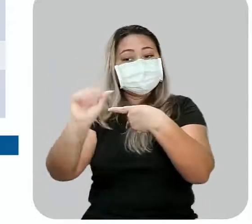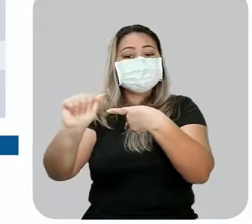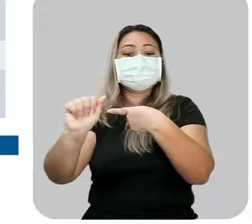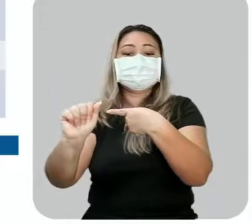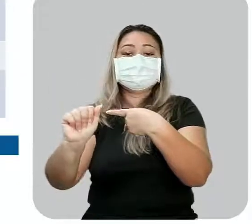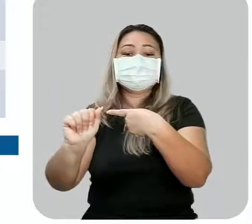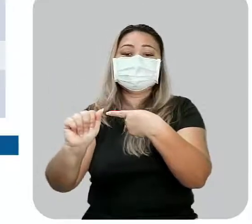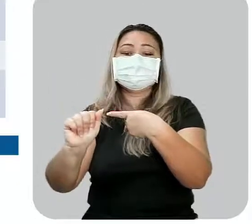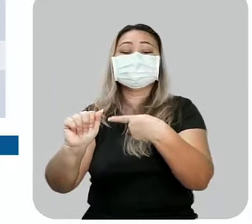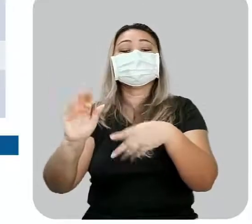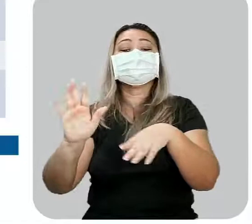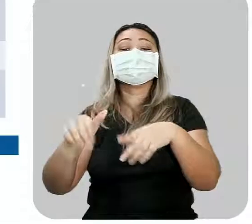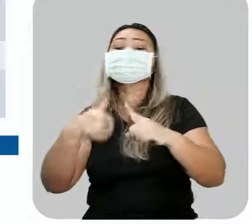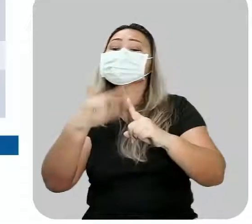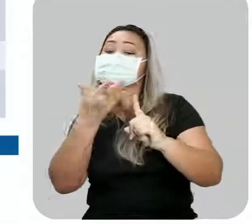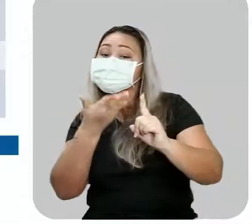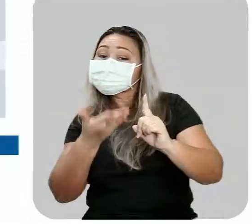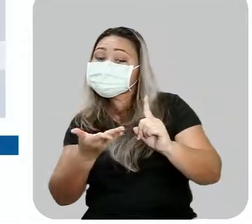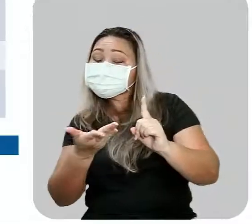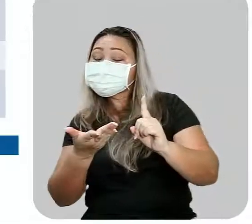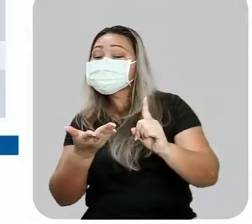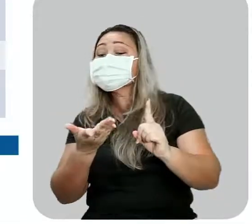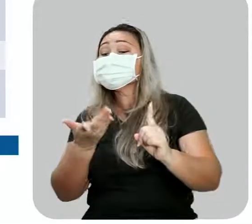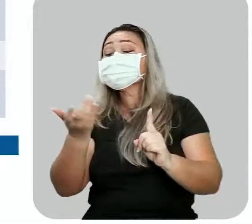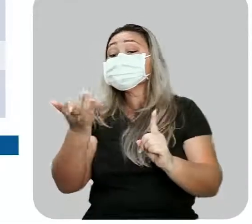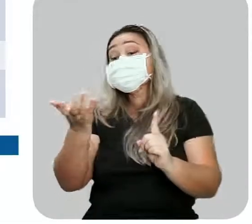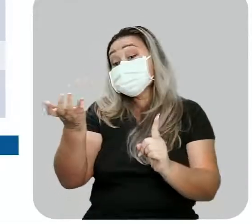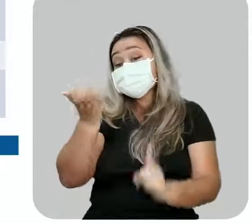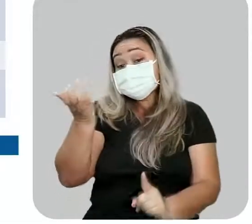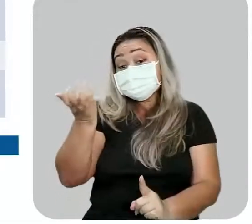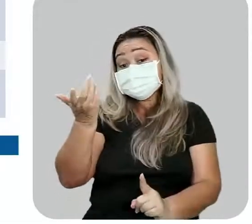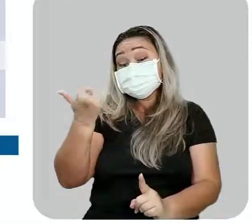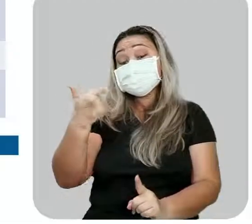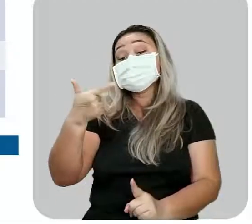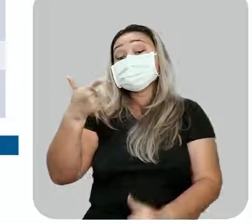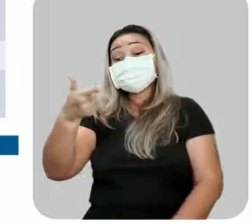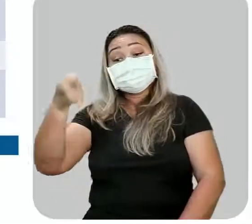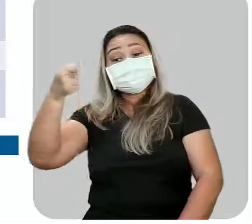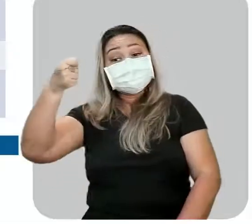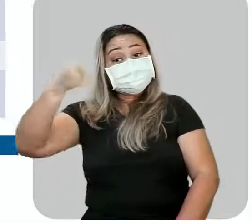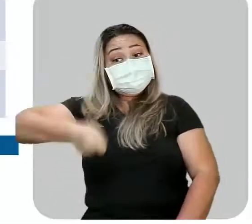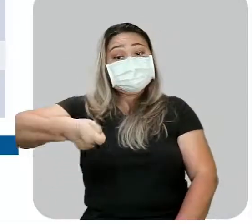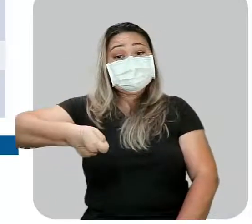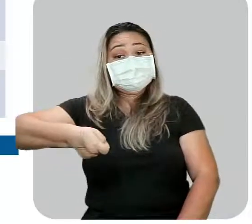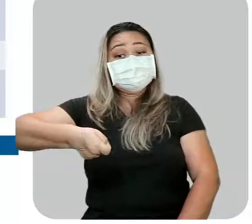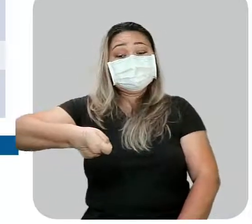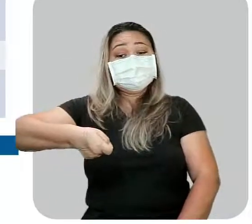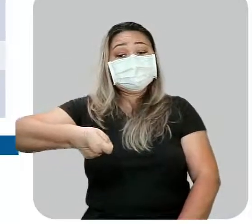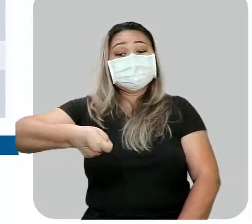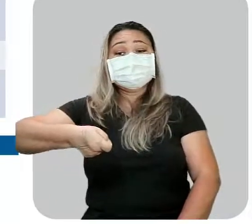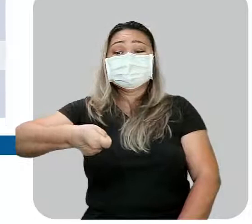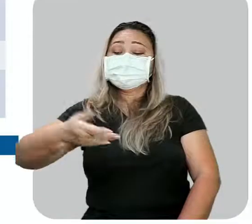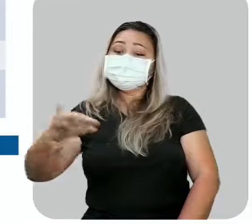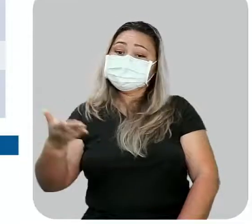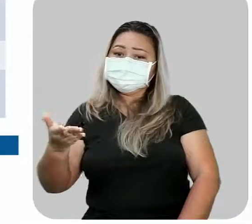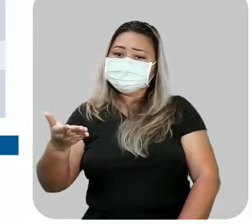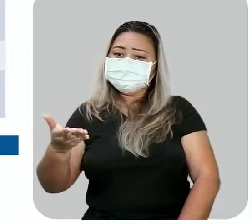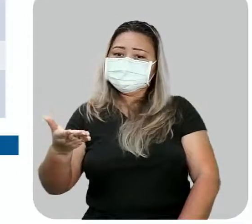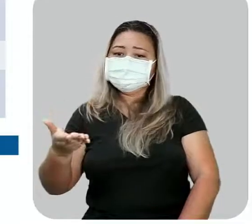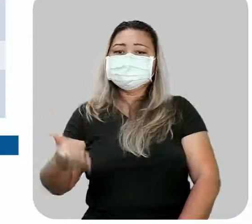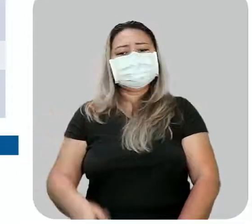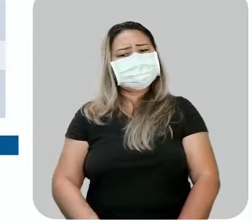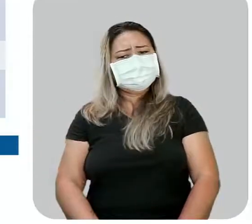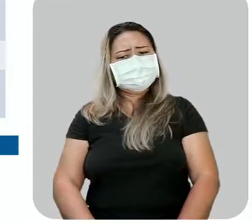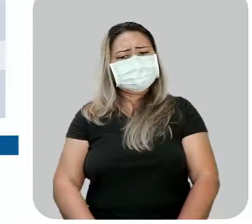a. Vamos lá. Suas atitudes visavam a tomada do